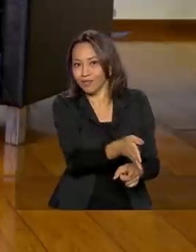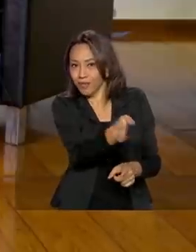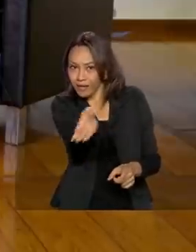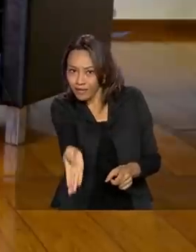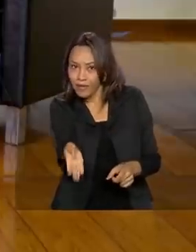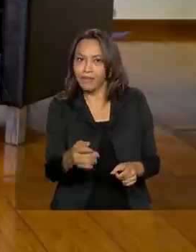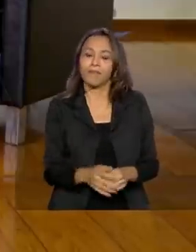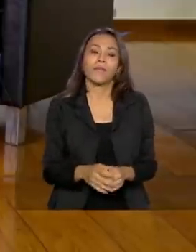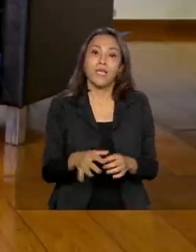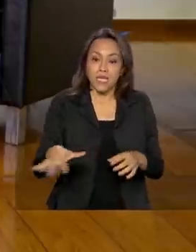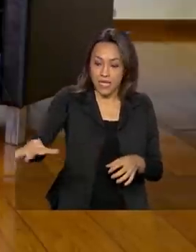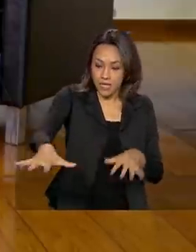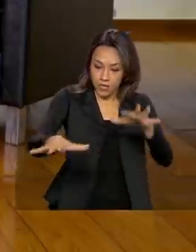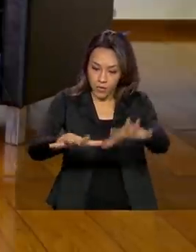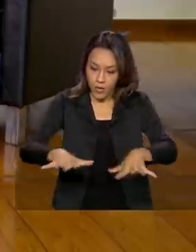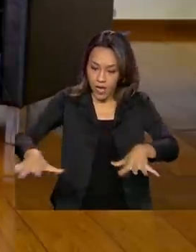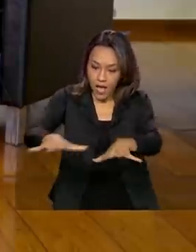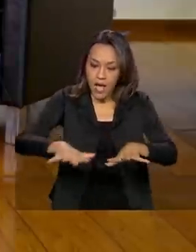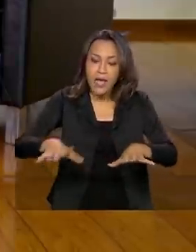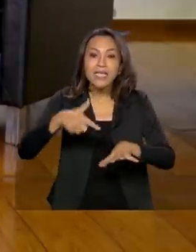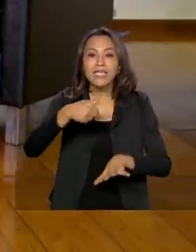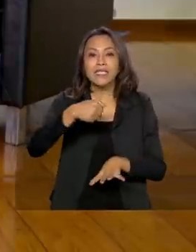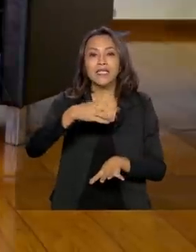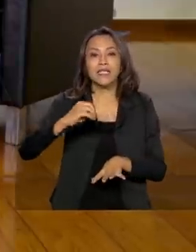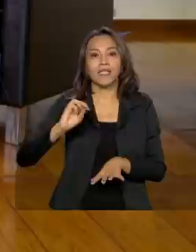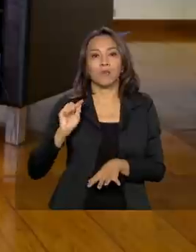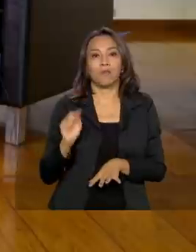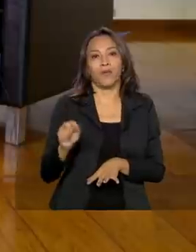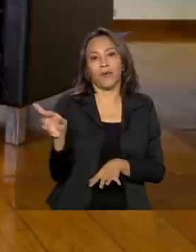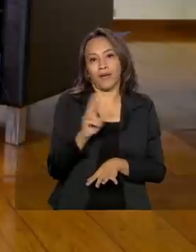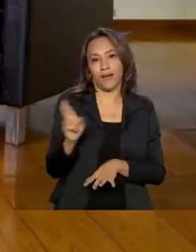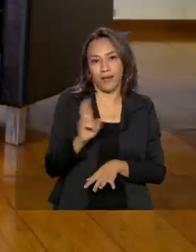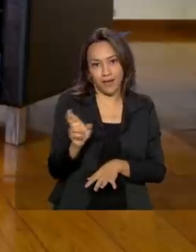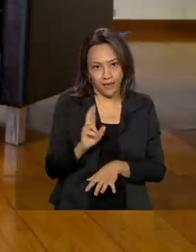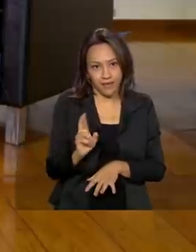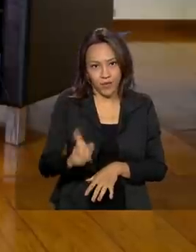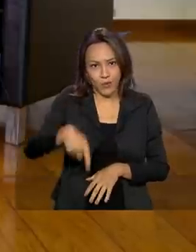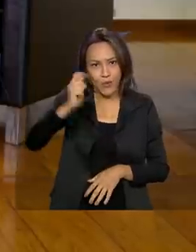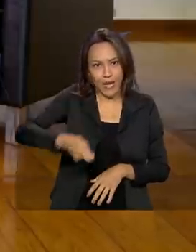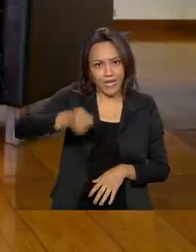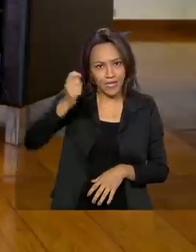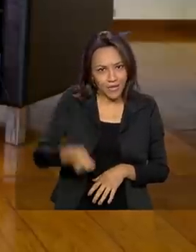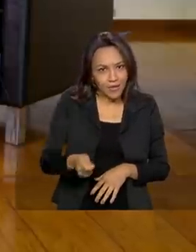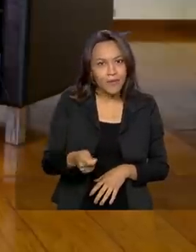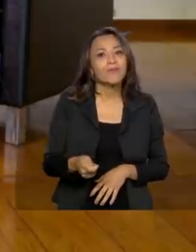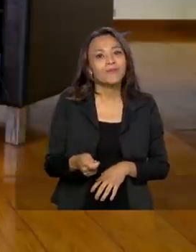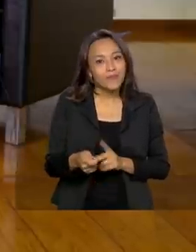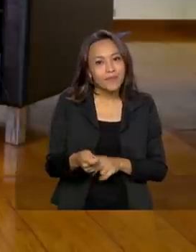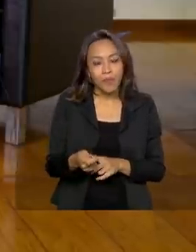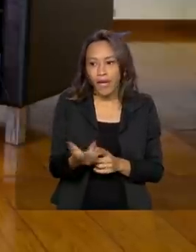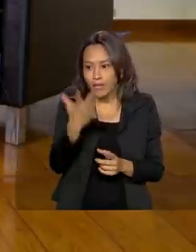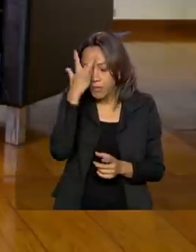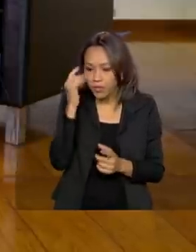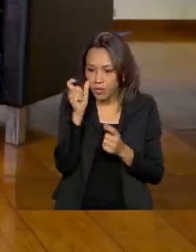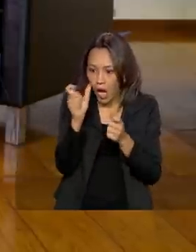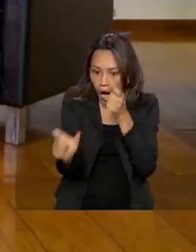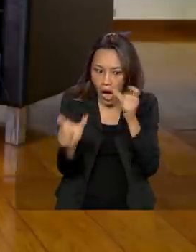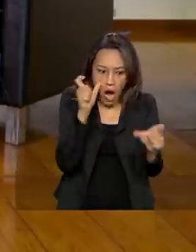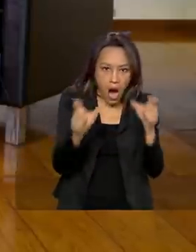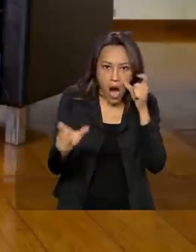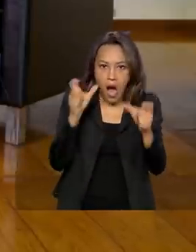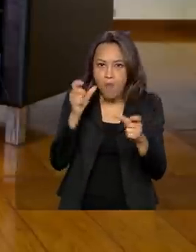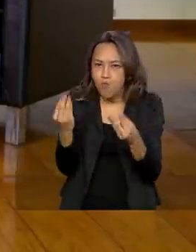a outorga em R$ 700 mil e acabou no leilão, tamanha a demanda que houve, o